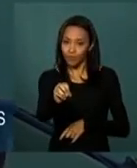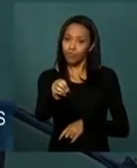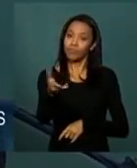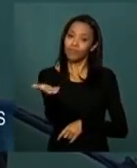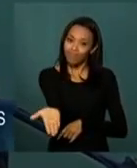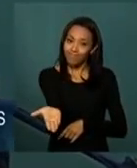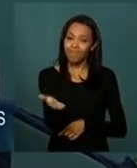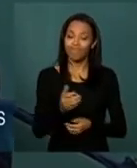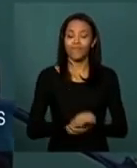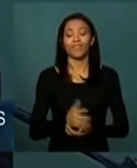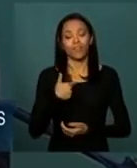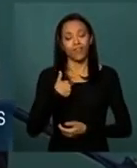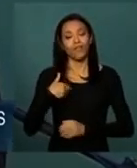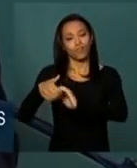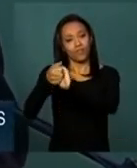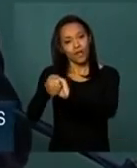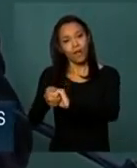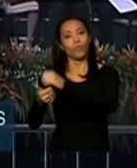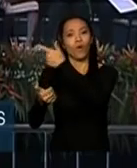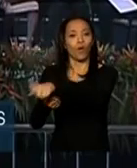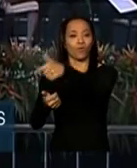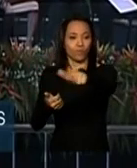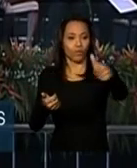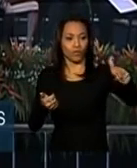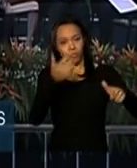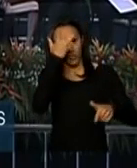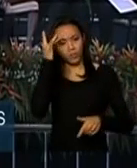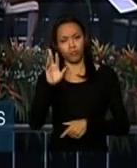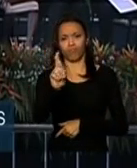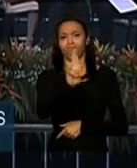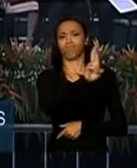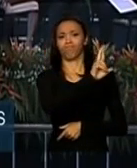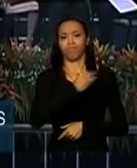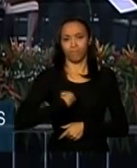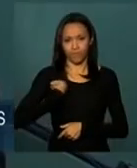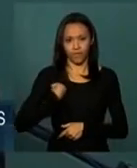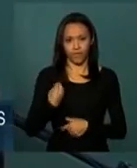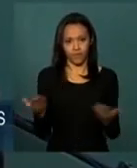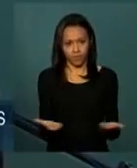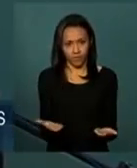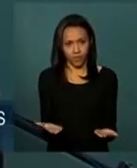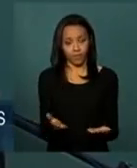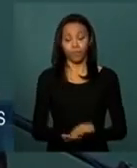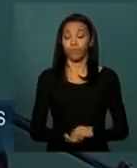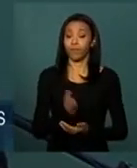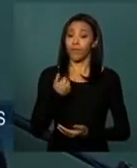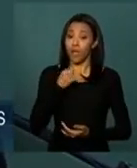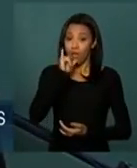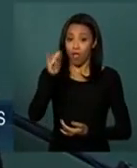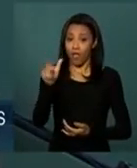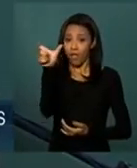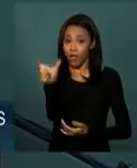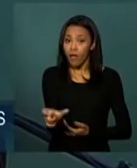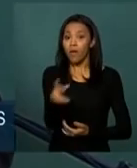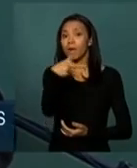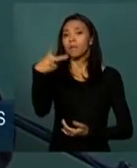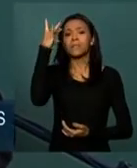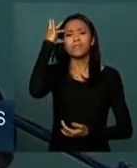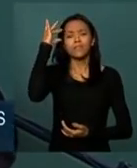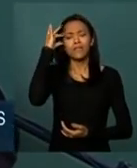nome do qual eu saúdo as demais autoridades presentes. Senhora presidenta, é com muito prazer que